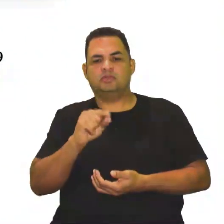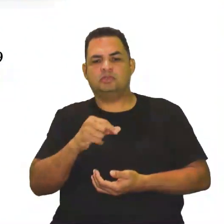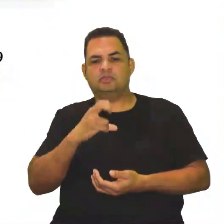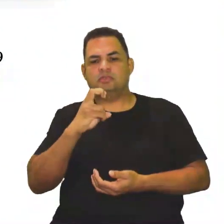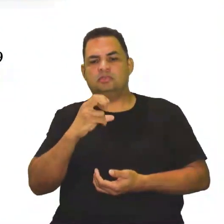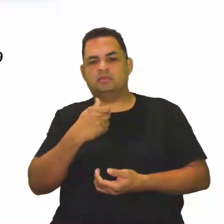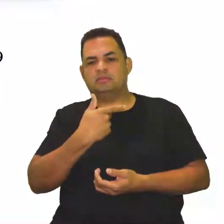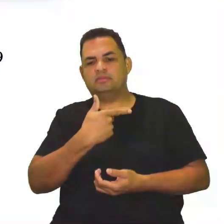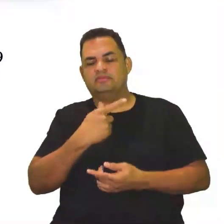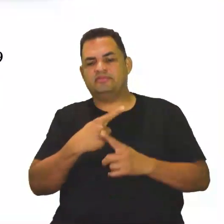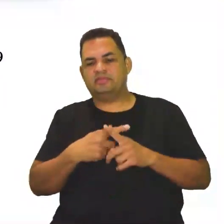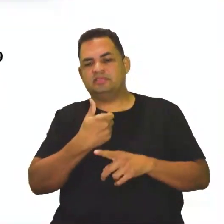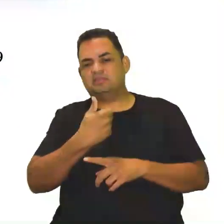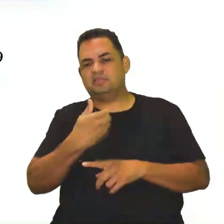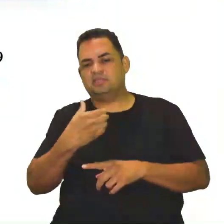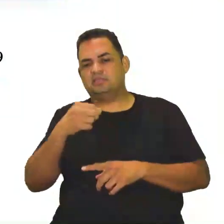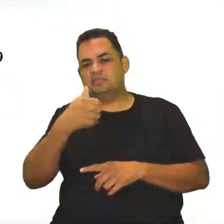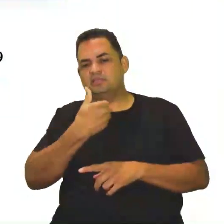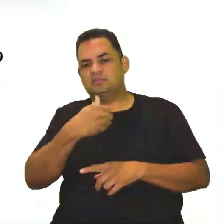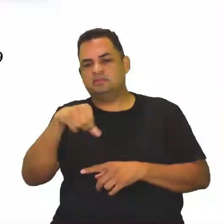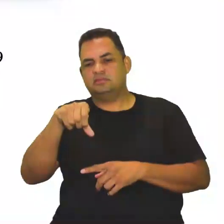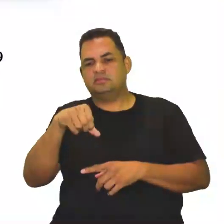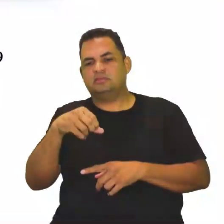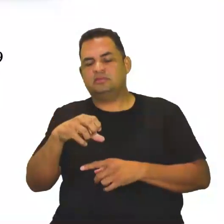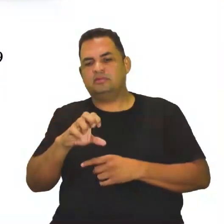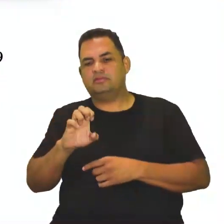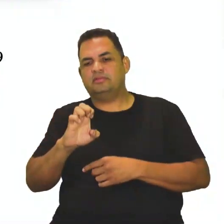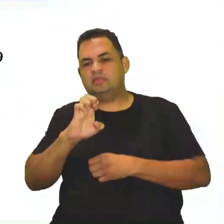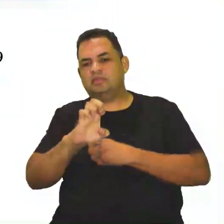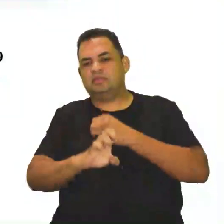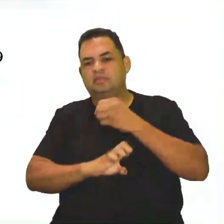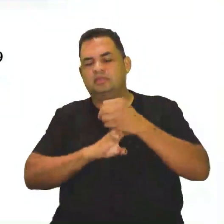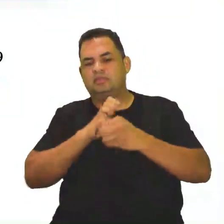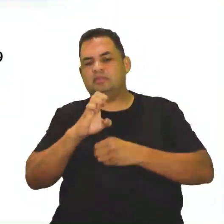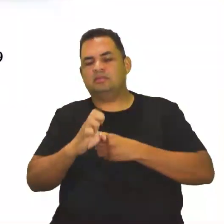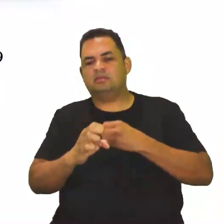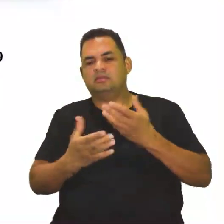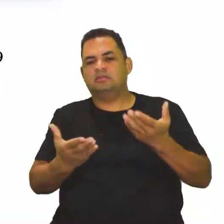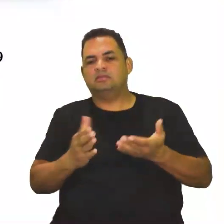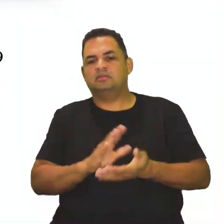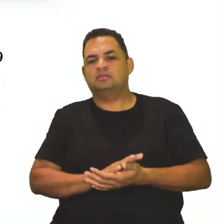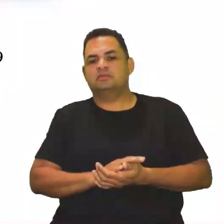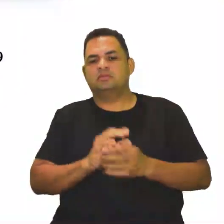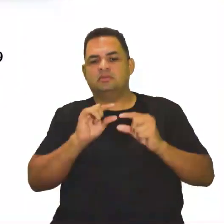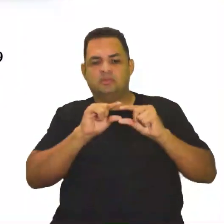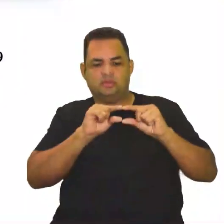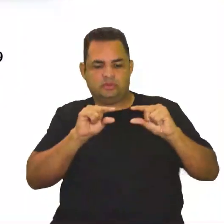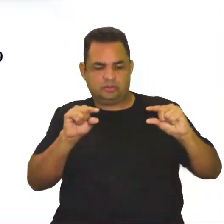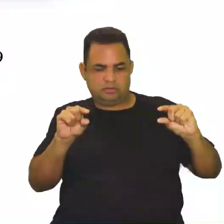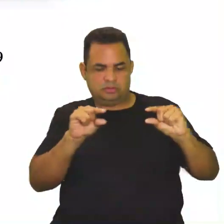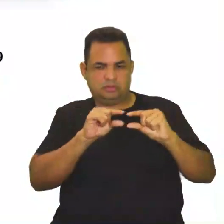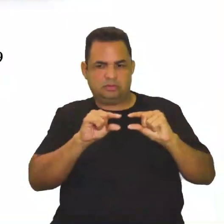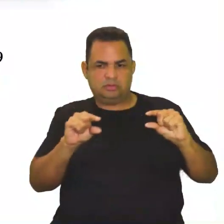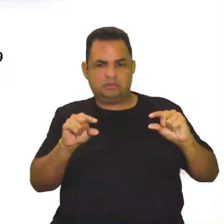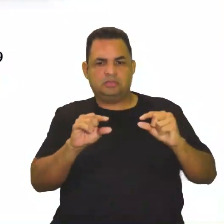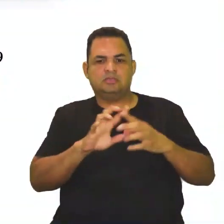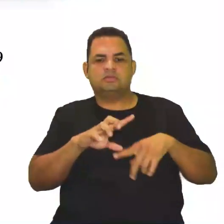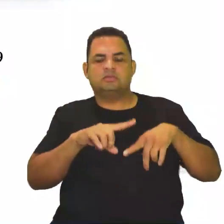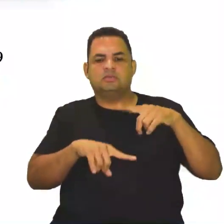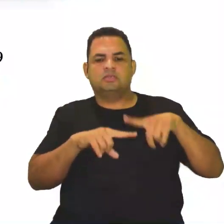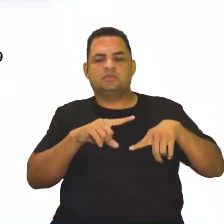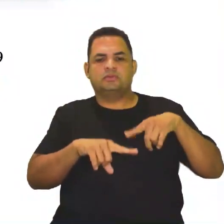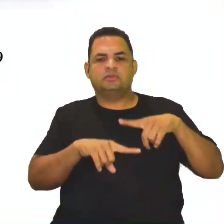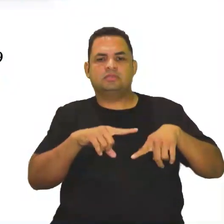2,5 vezes 10 a 19 elétrons, tá, pessoal? Então, na seção transversal deste aparelho, em